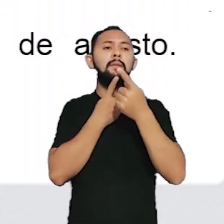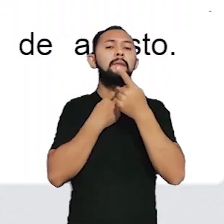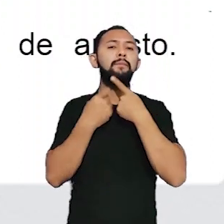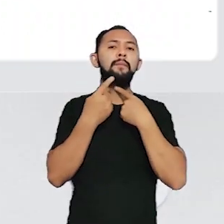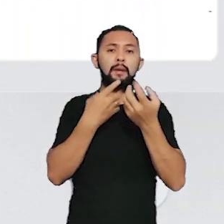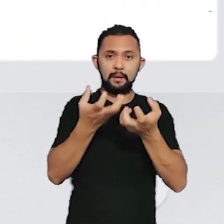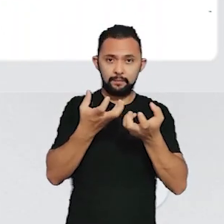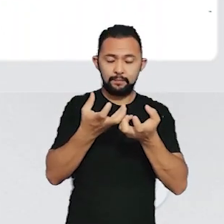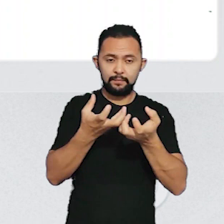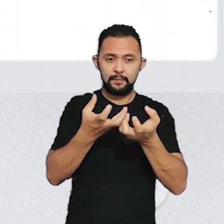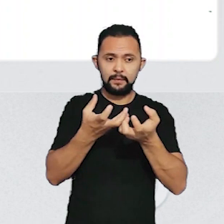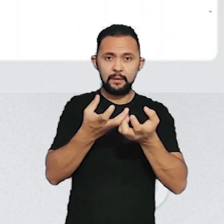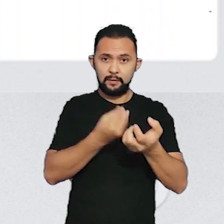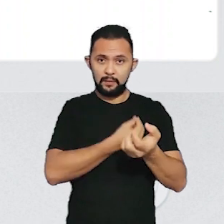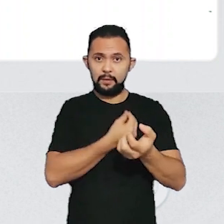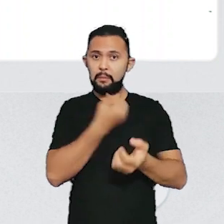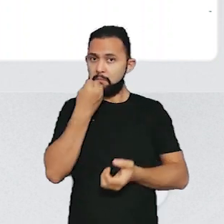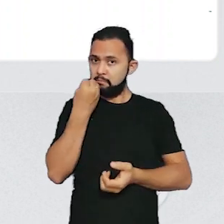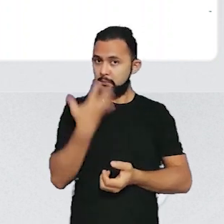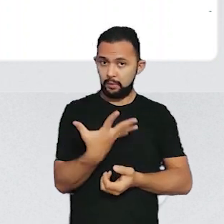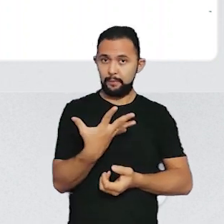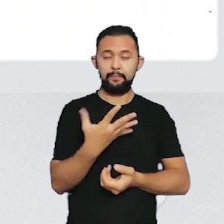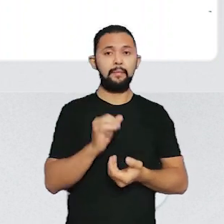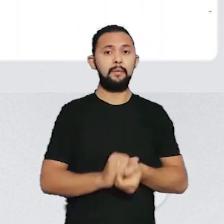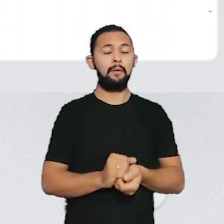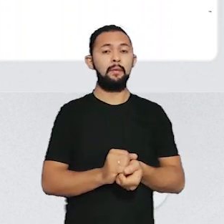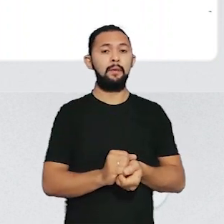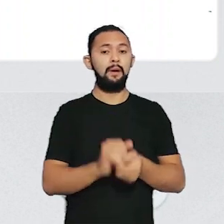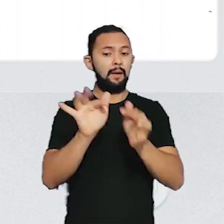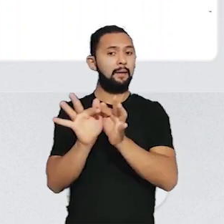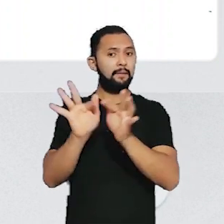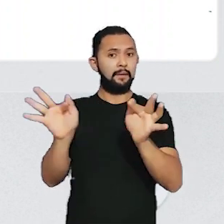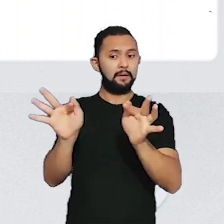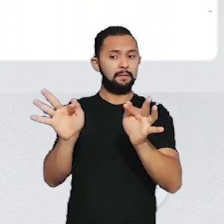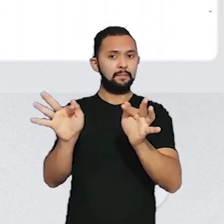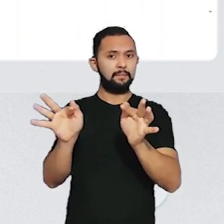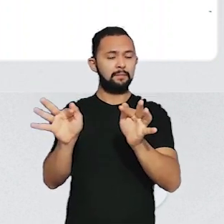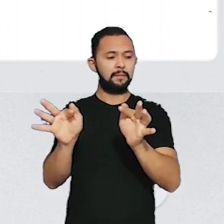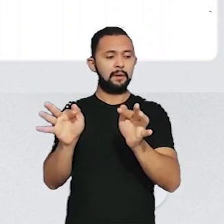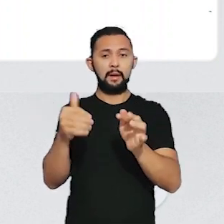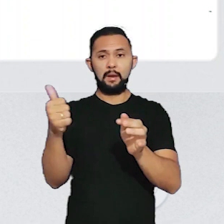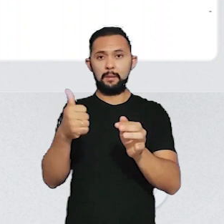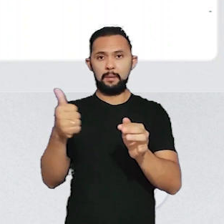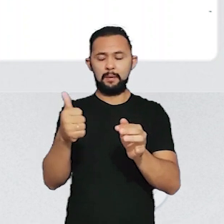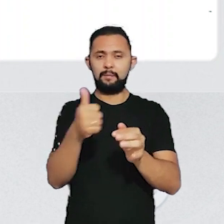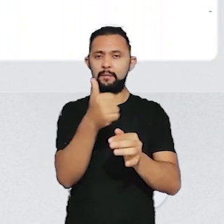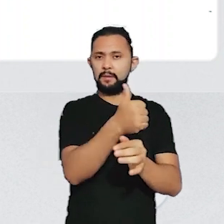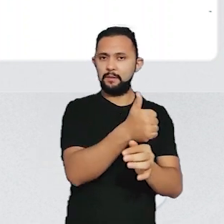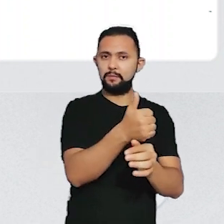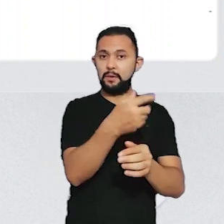a segunda oração. Então, nós desejamos, primeira oração. Que a sua vida seja boa, segunda